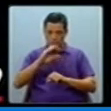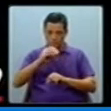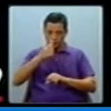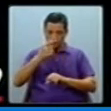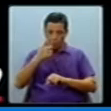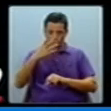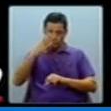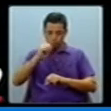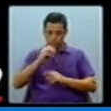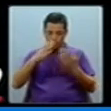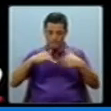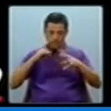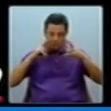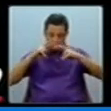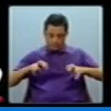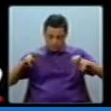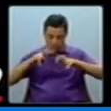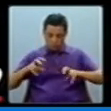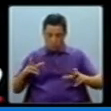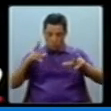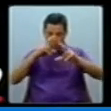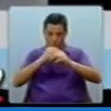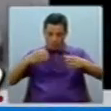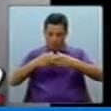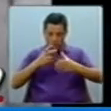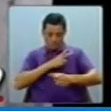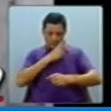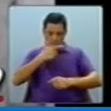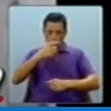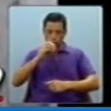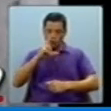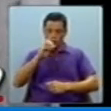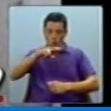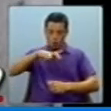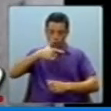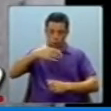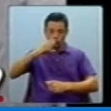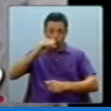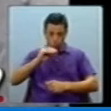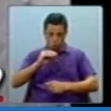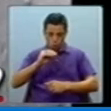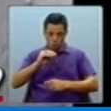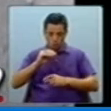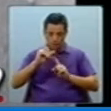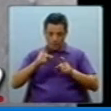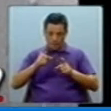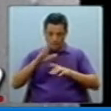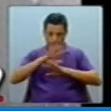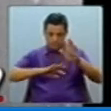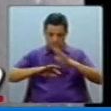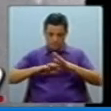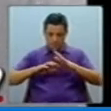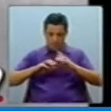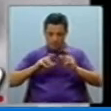que surge uma investigação de uma equipa da Universidade de Toronto que diz algo de extraordinário. É que eles mediram a força da